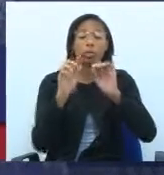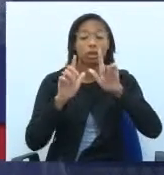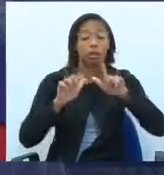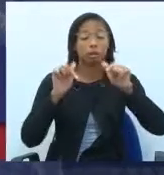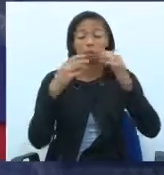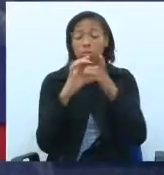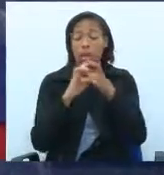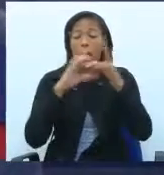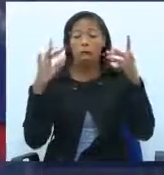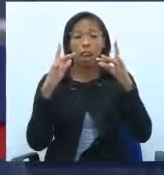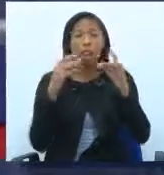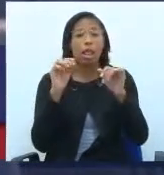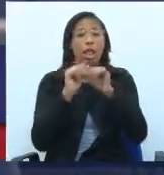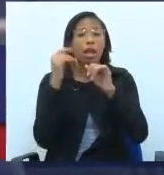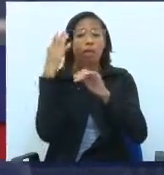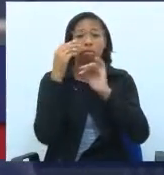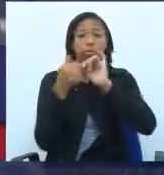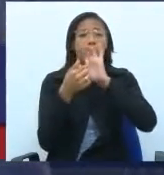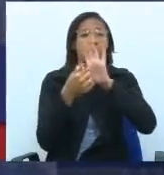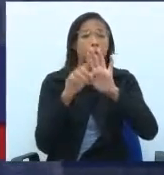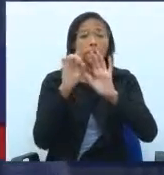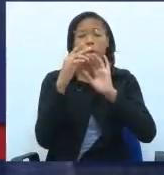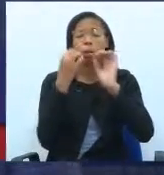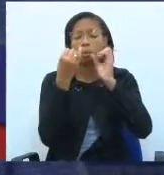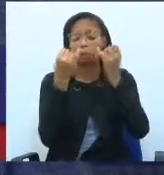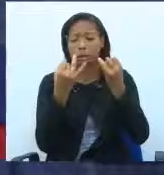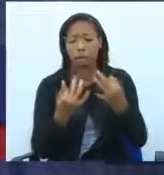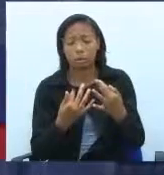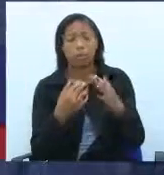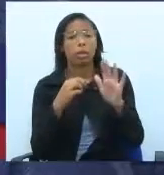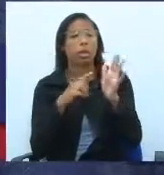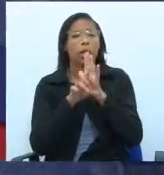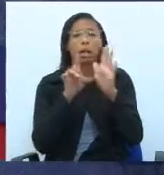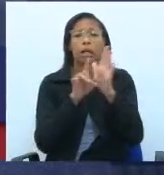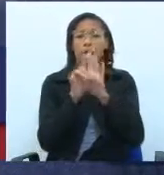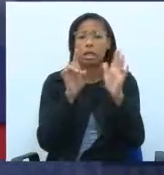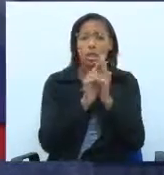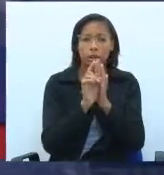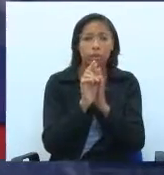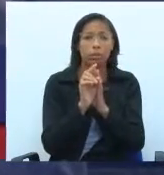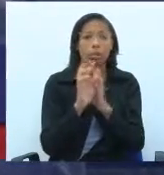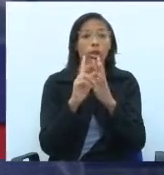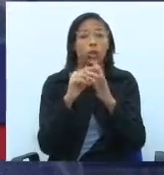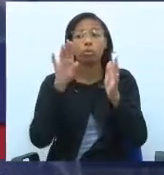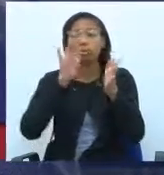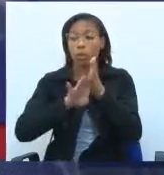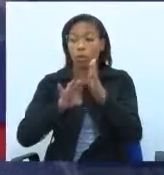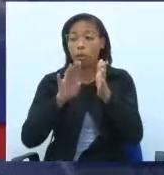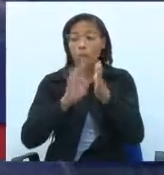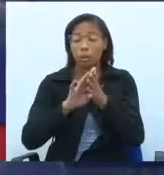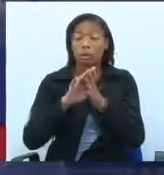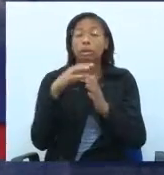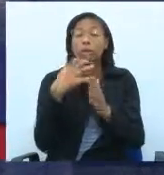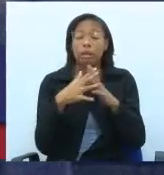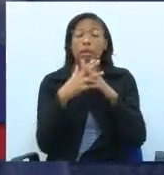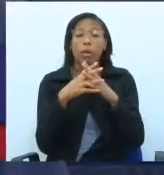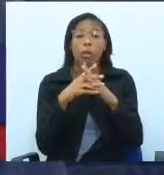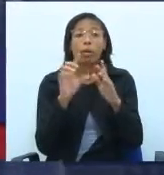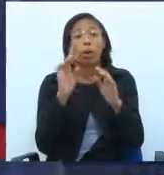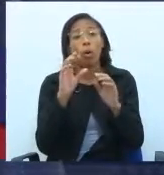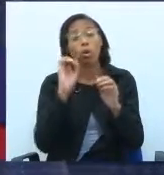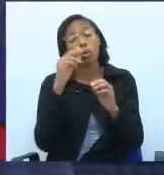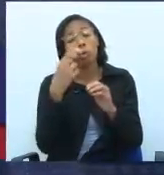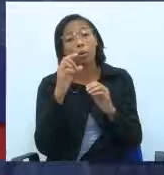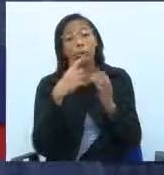para fazer seminários, sejam para justificar os cortes que doem, que são na própria pele, sejam para a gente